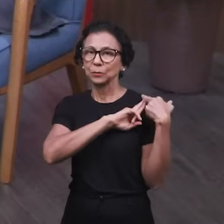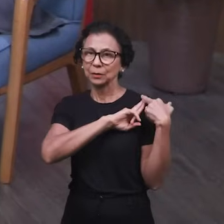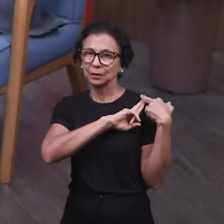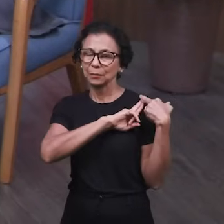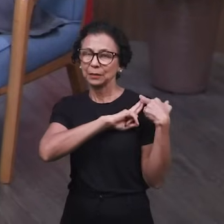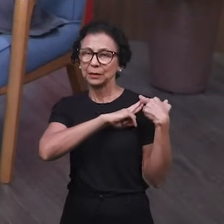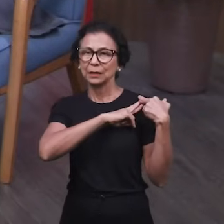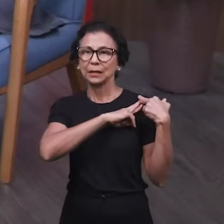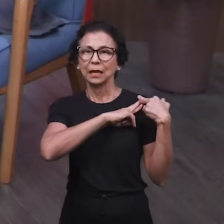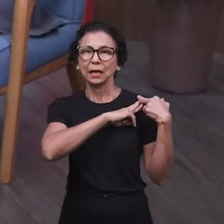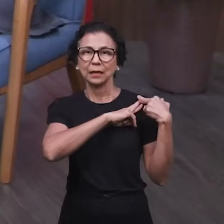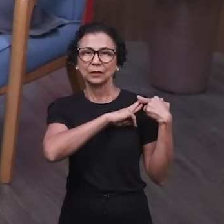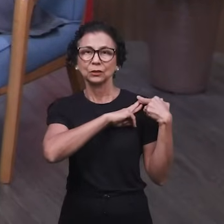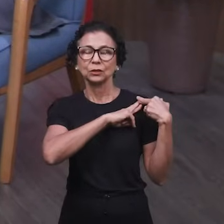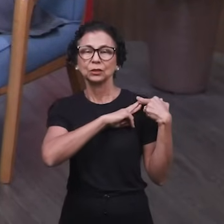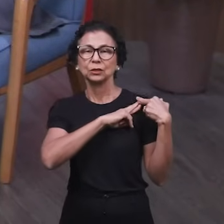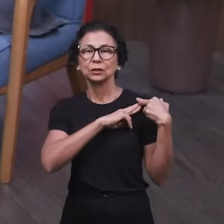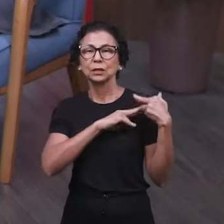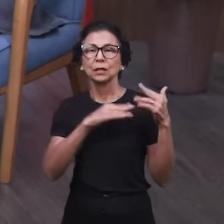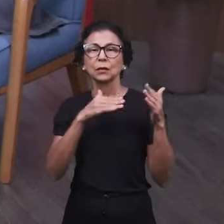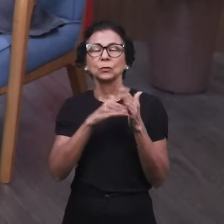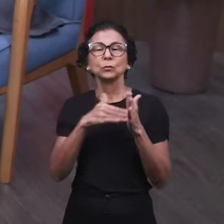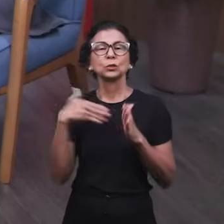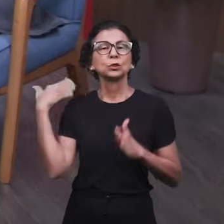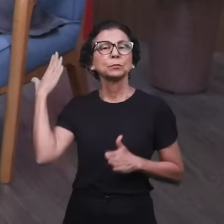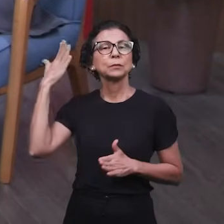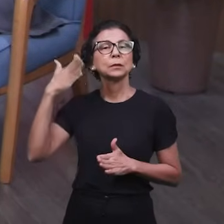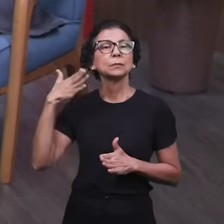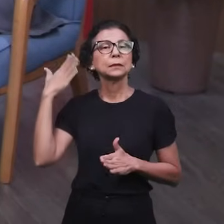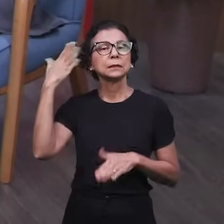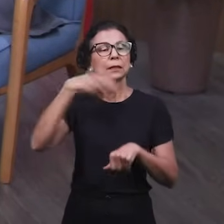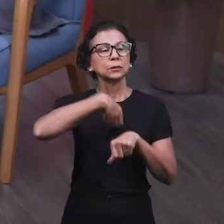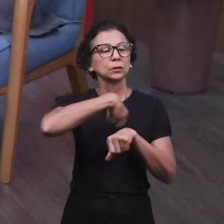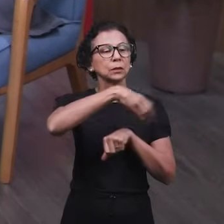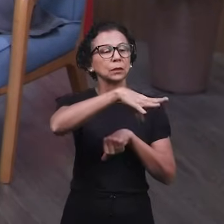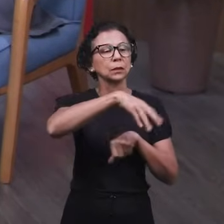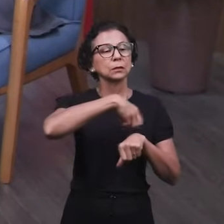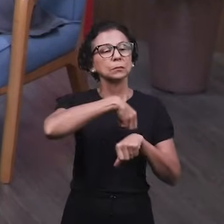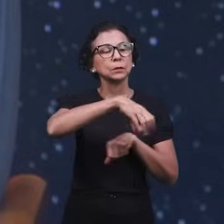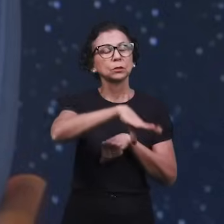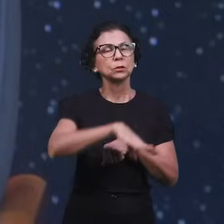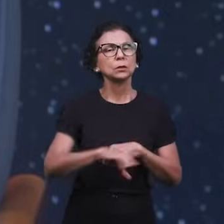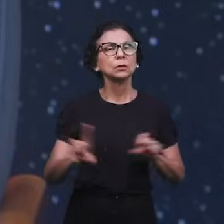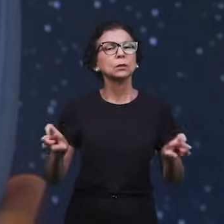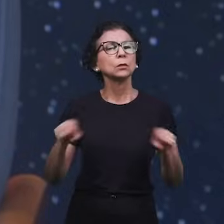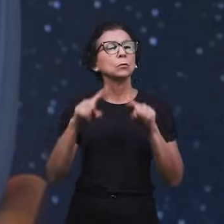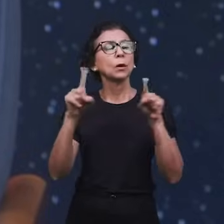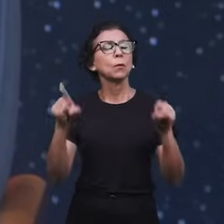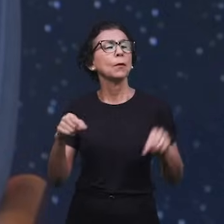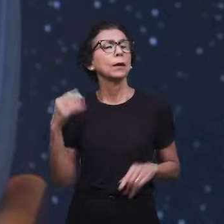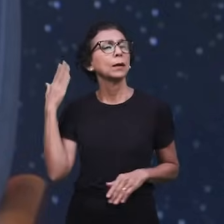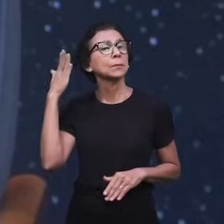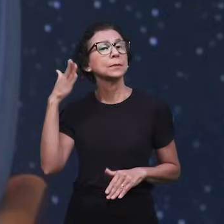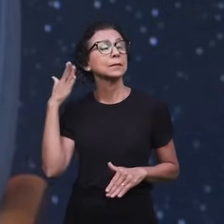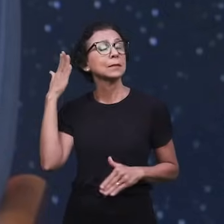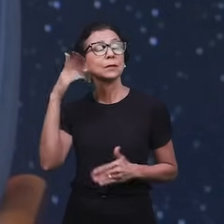trazer essa última mensagem, a mensagem que é verdadeira, a mensagem que é